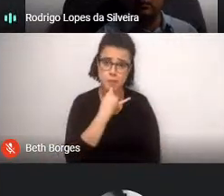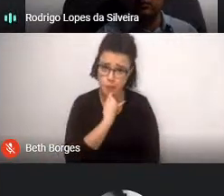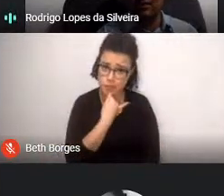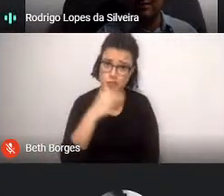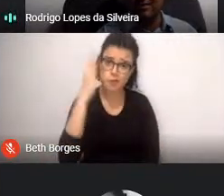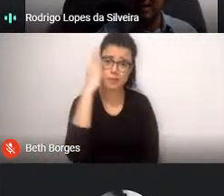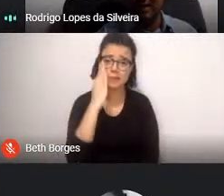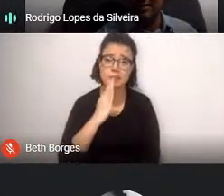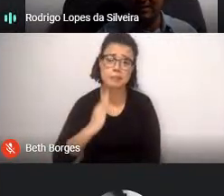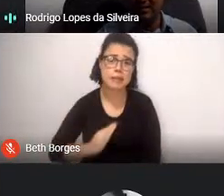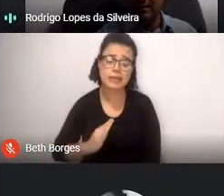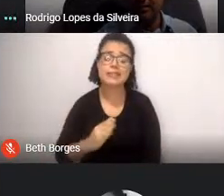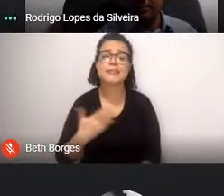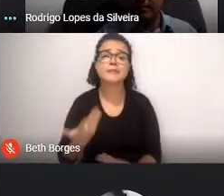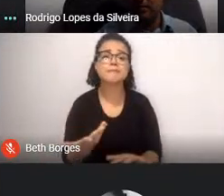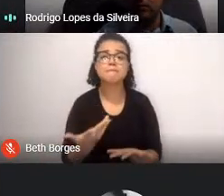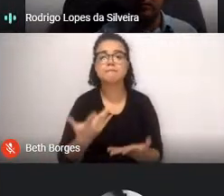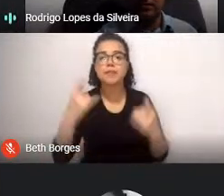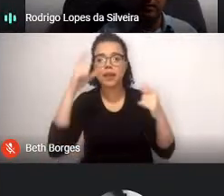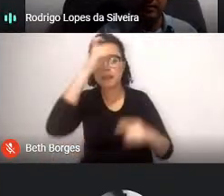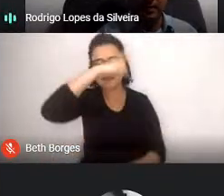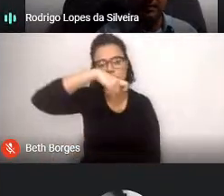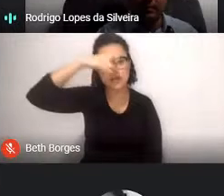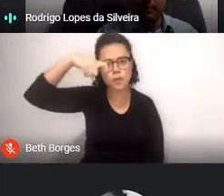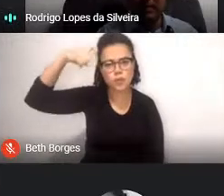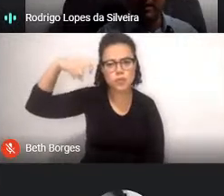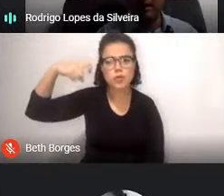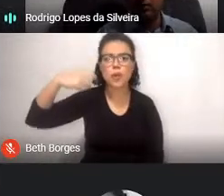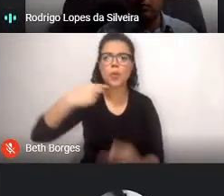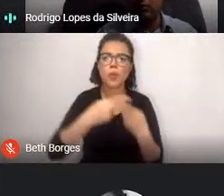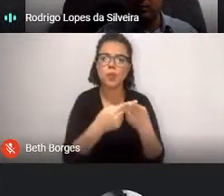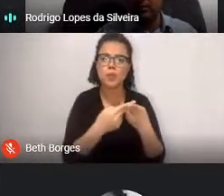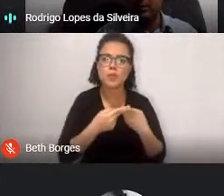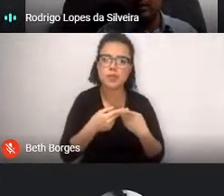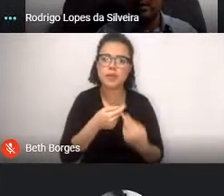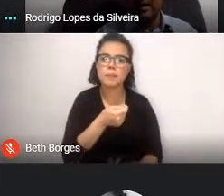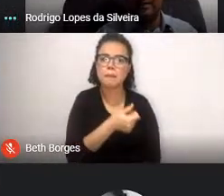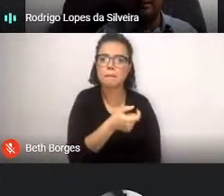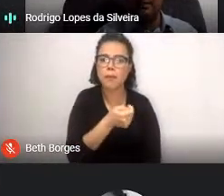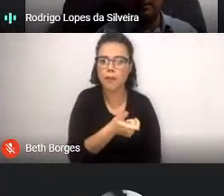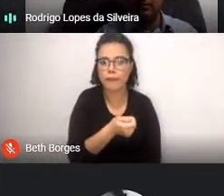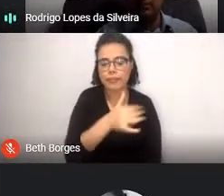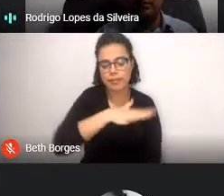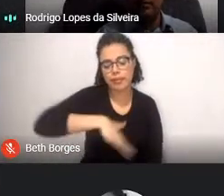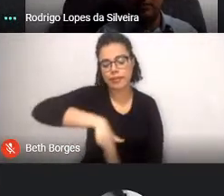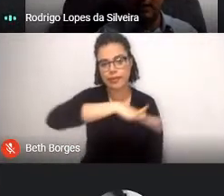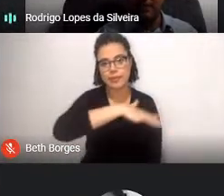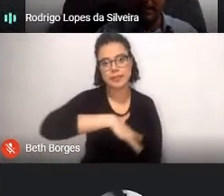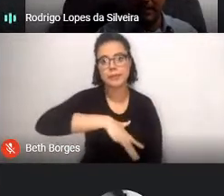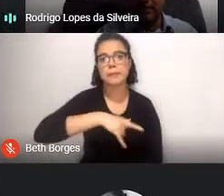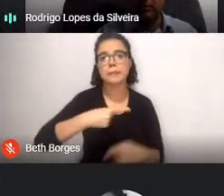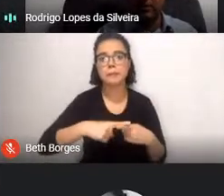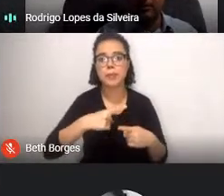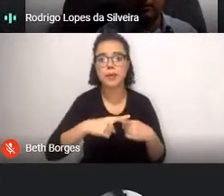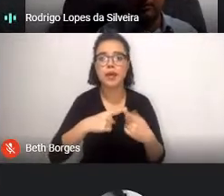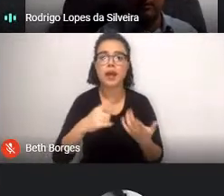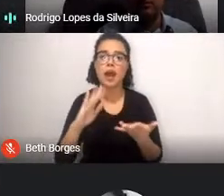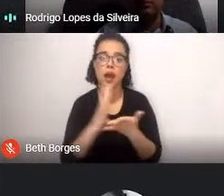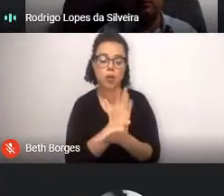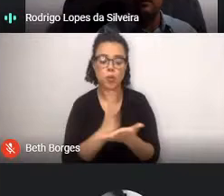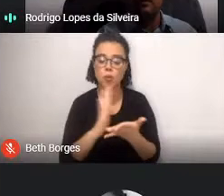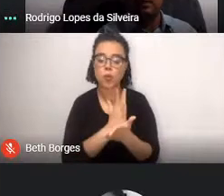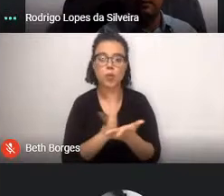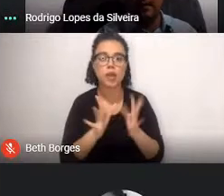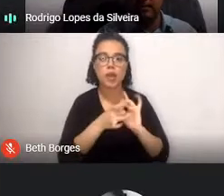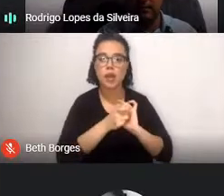não é tão utilizada em todas essas áreas, também porque em algumas ainda não está liberado, está em